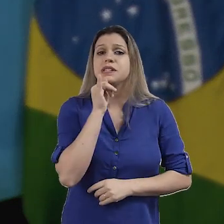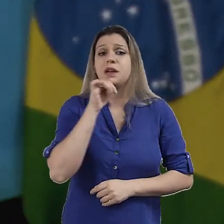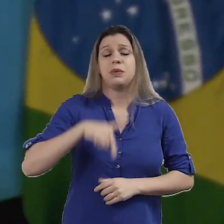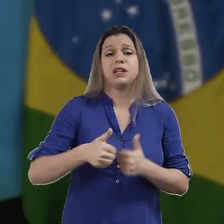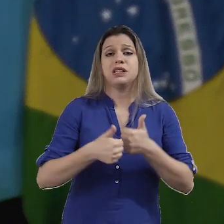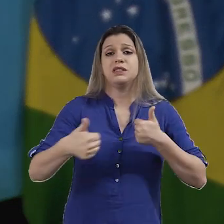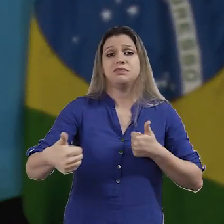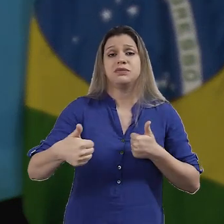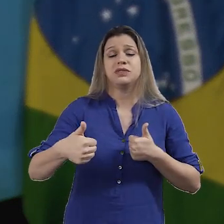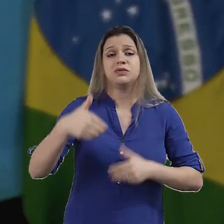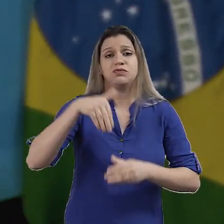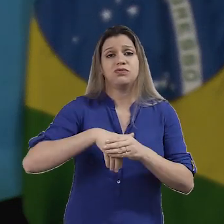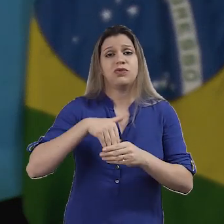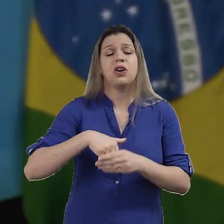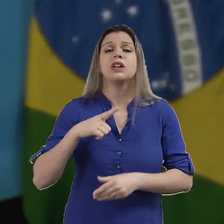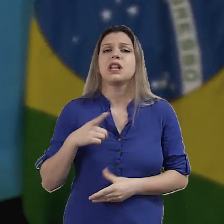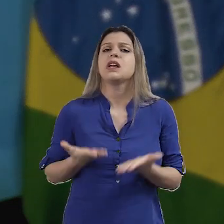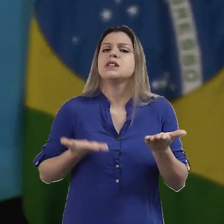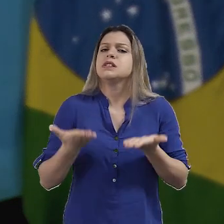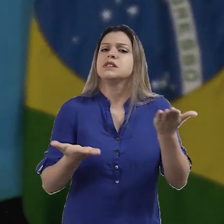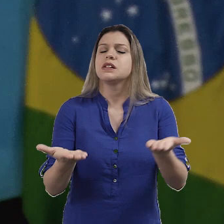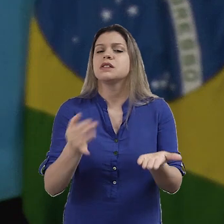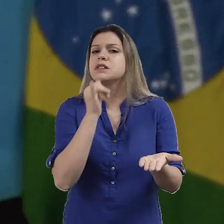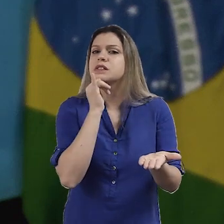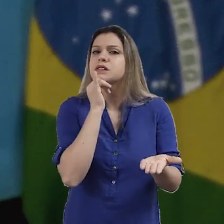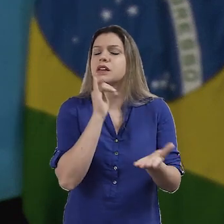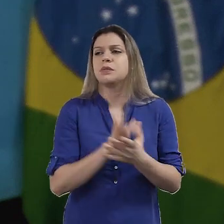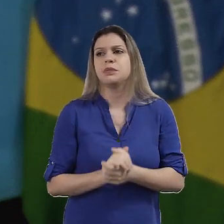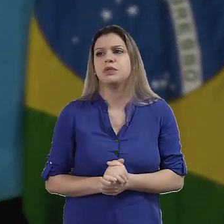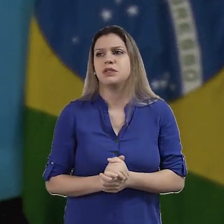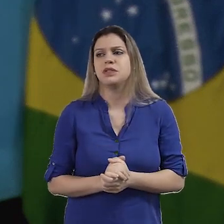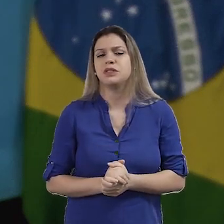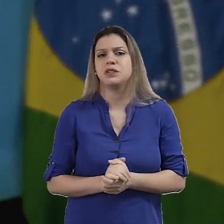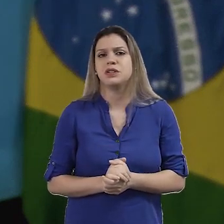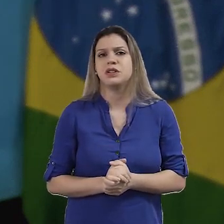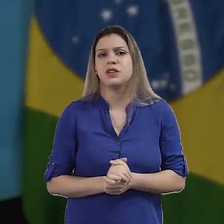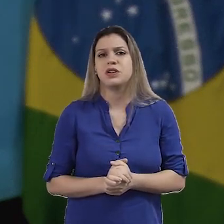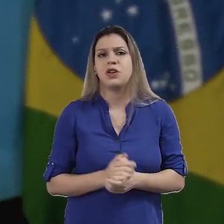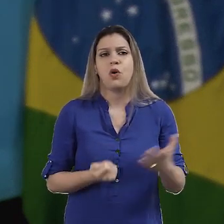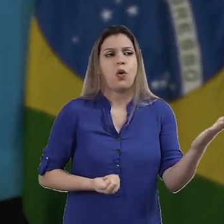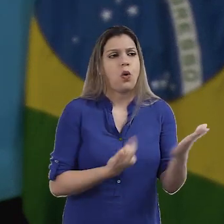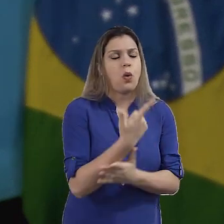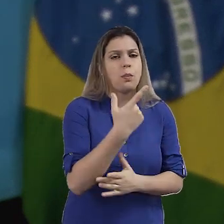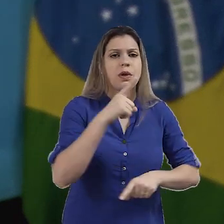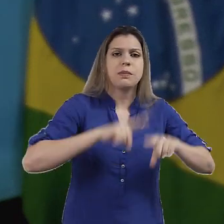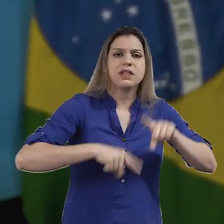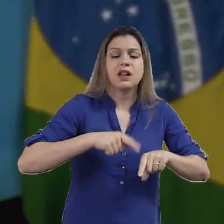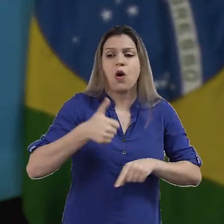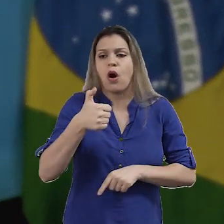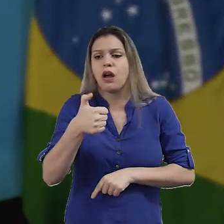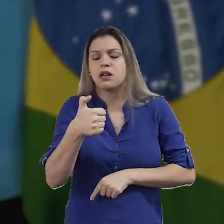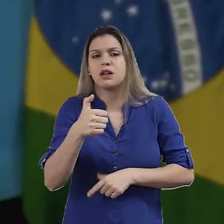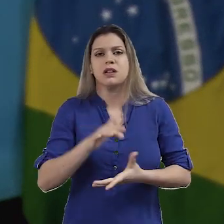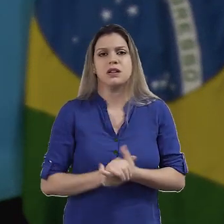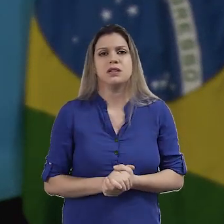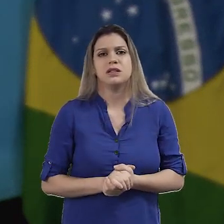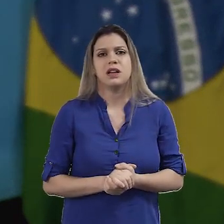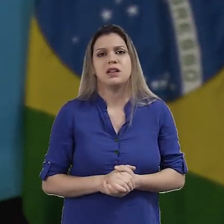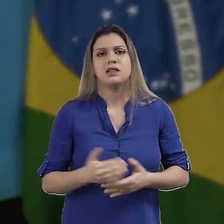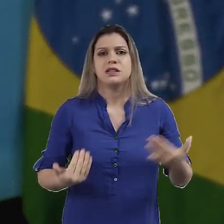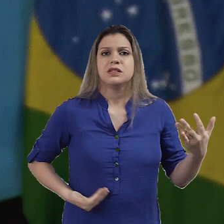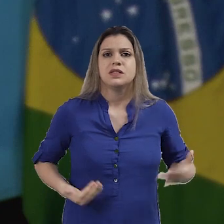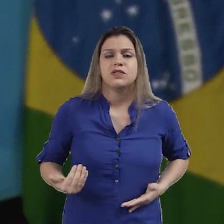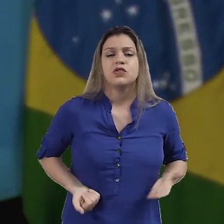no TRE, nós temos licitações relacionadas desde a aquisição de uma caneta, de material,